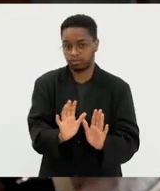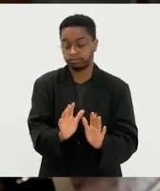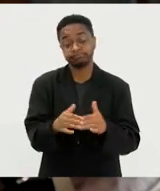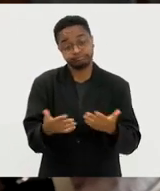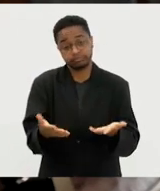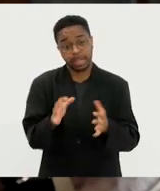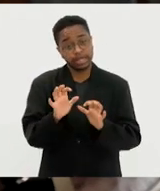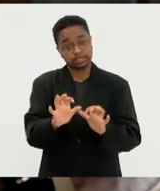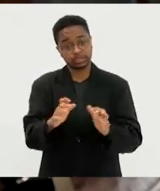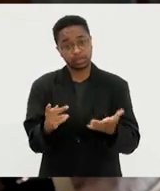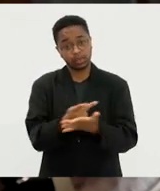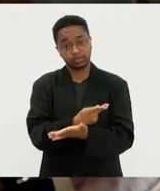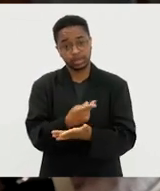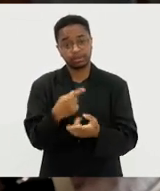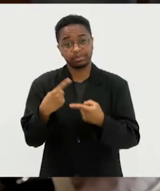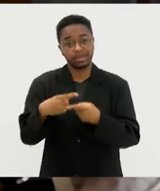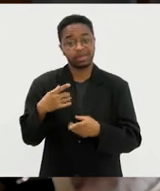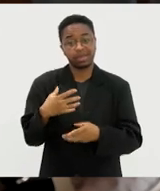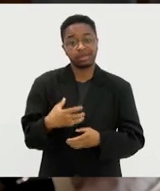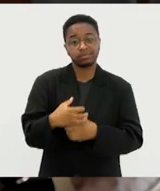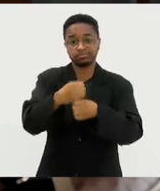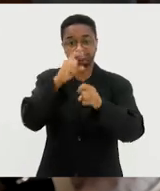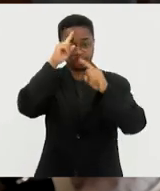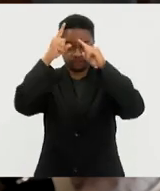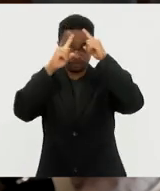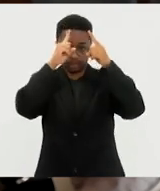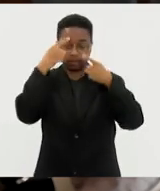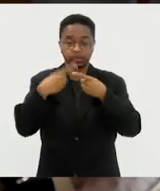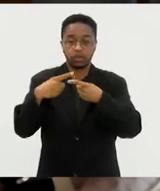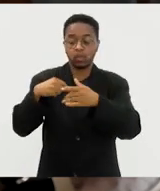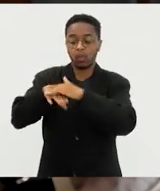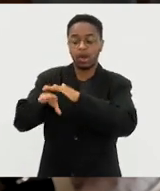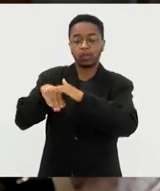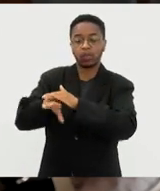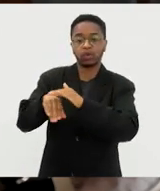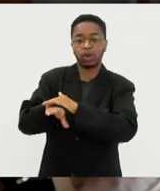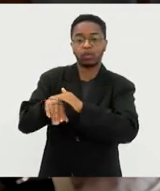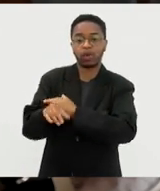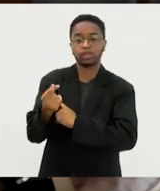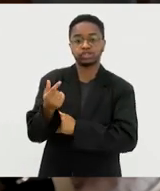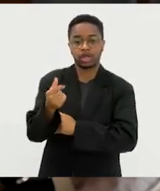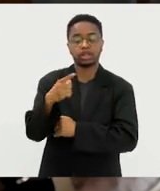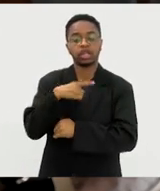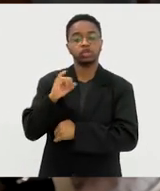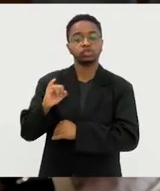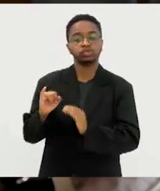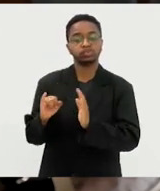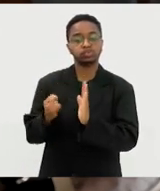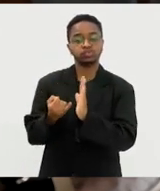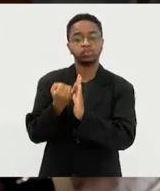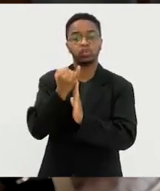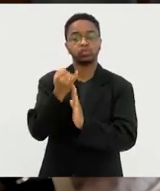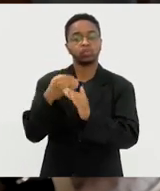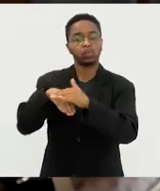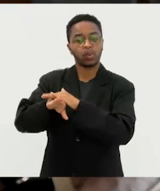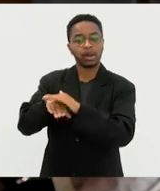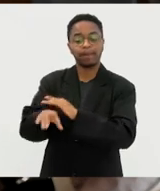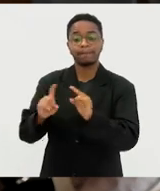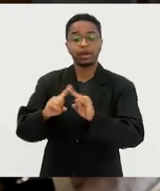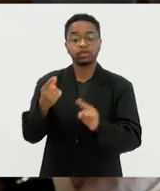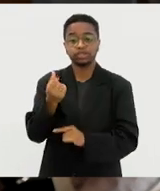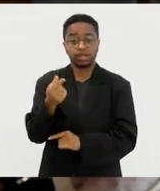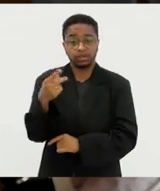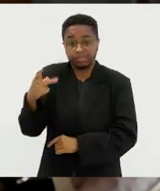que é a contabilidade criativa. Fica depositado, jura, rende juros e correção, mas o dinheiro não é